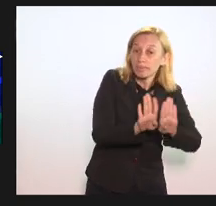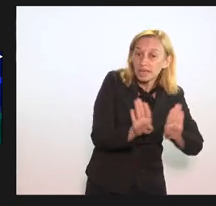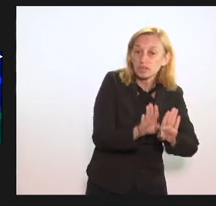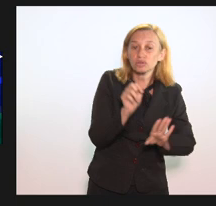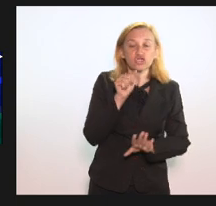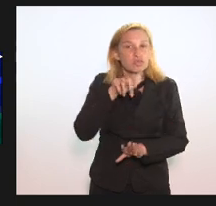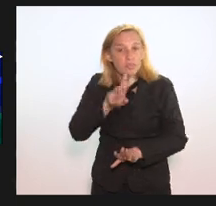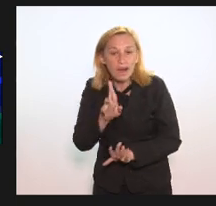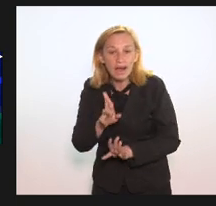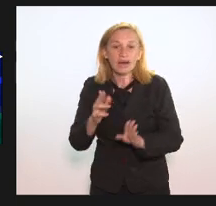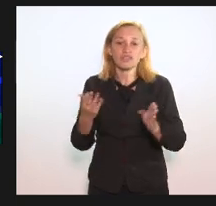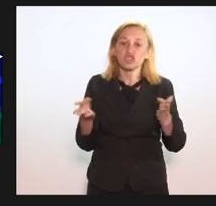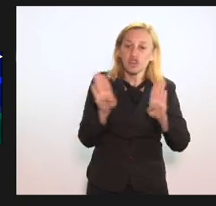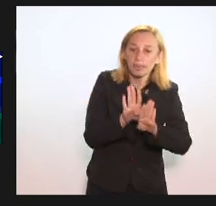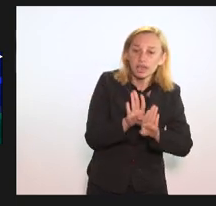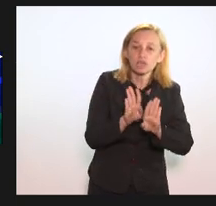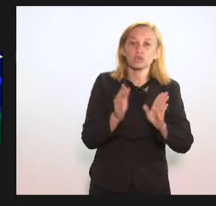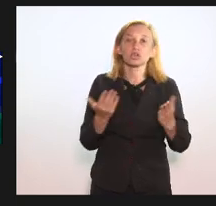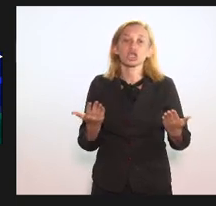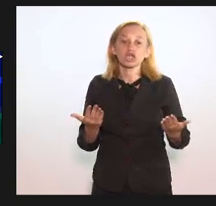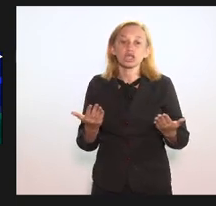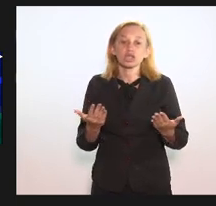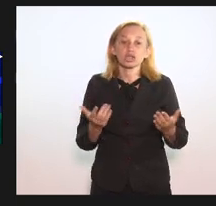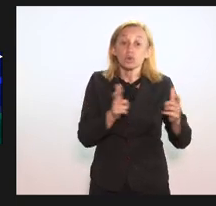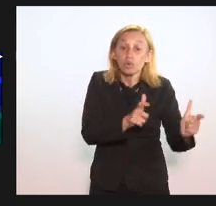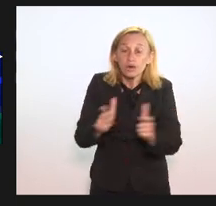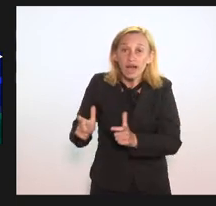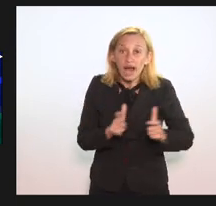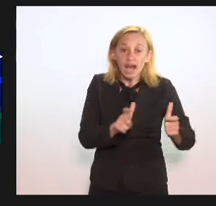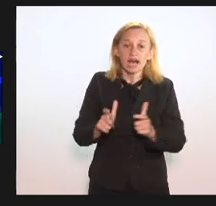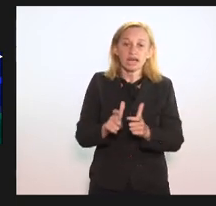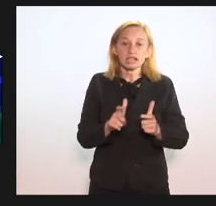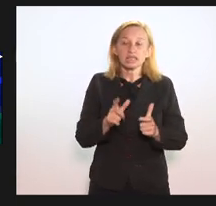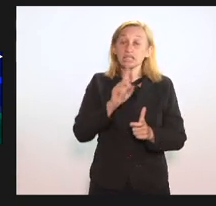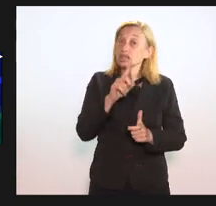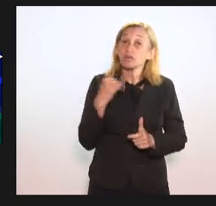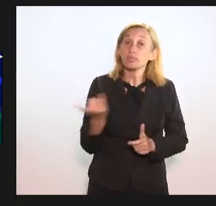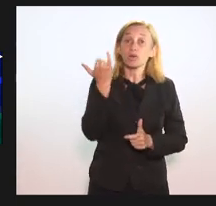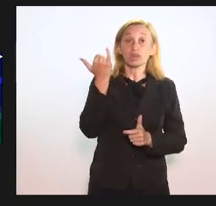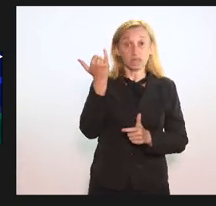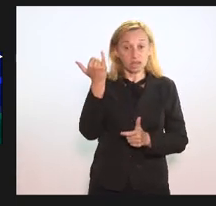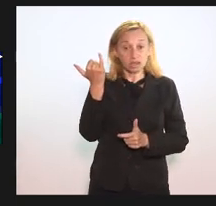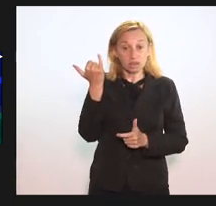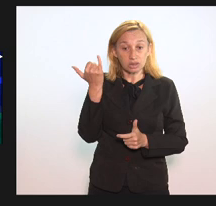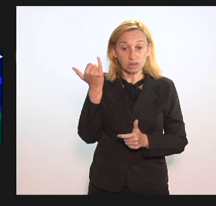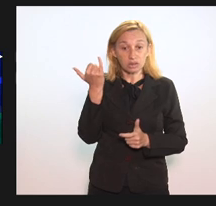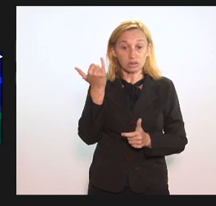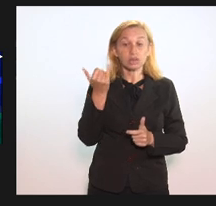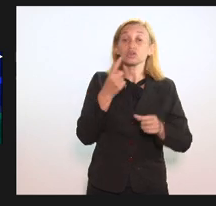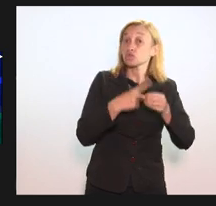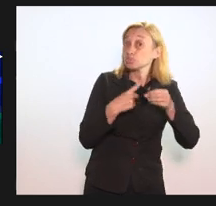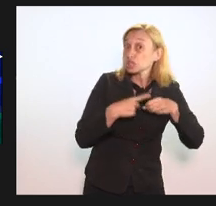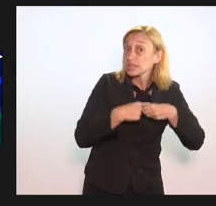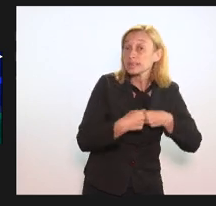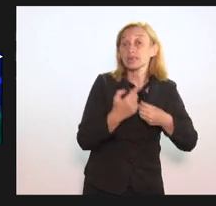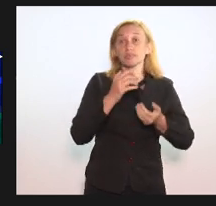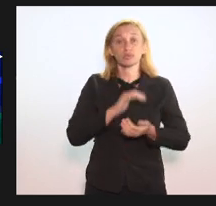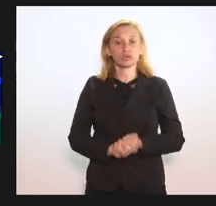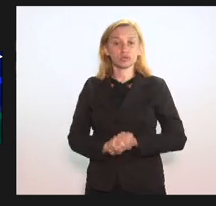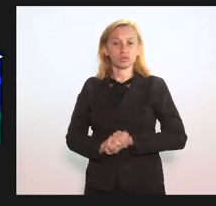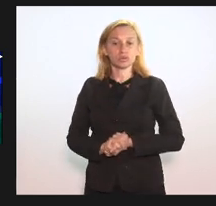vários fechamento de locais que não são essenciais pelos municípios